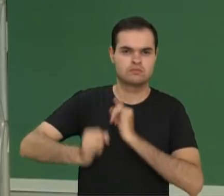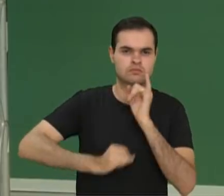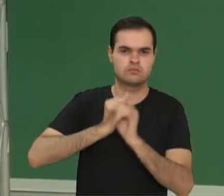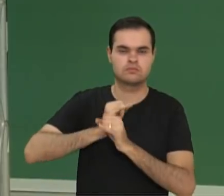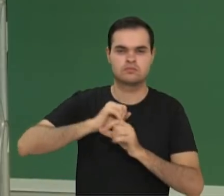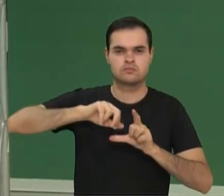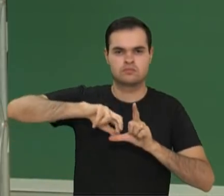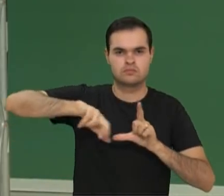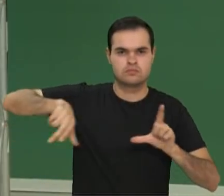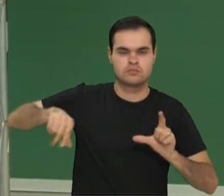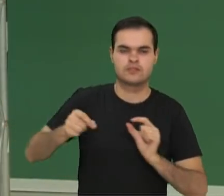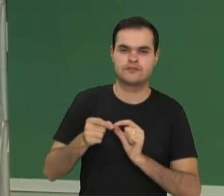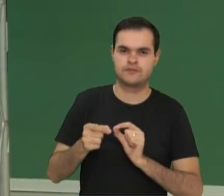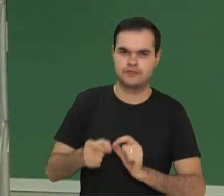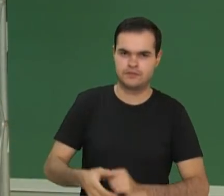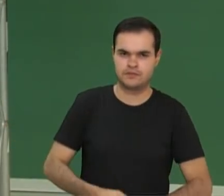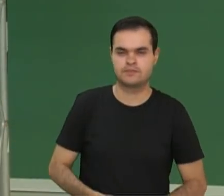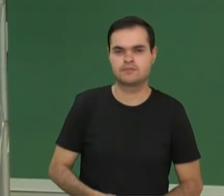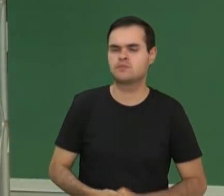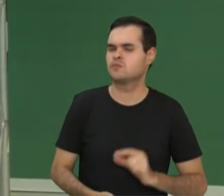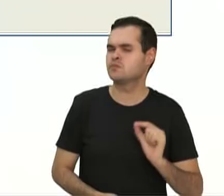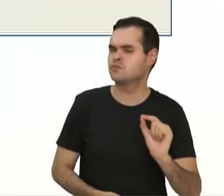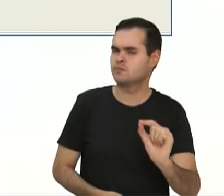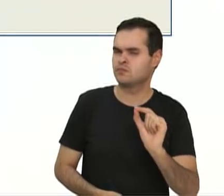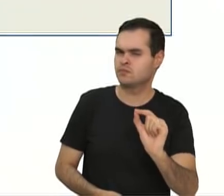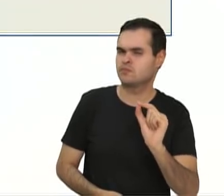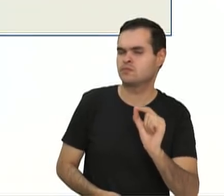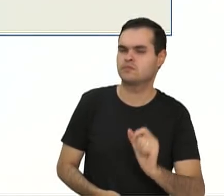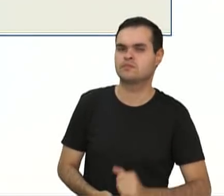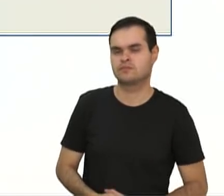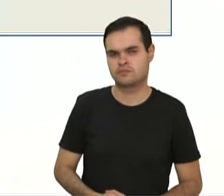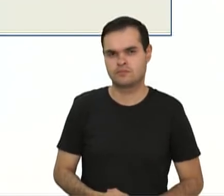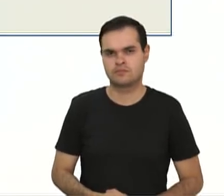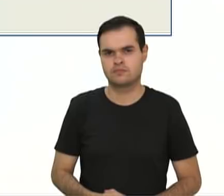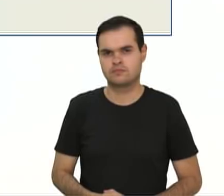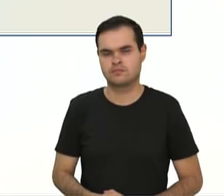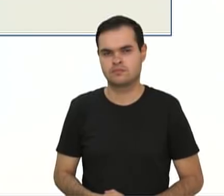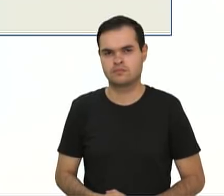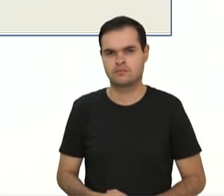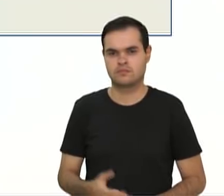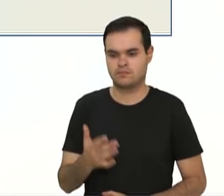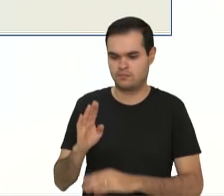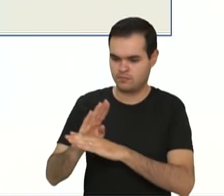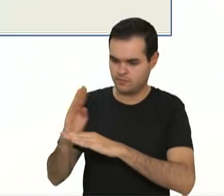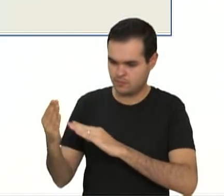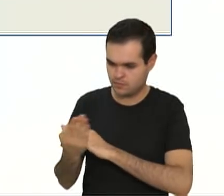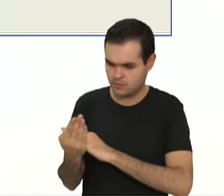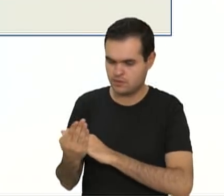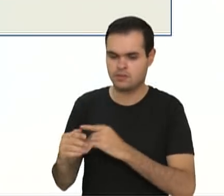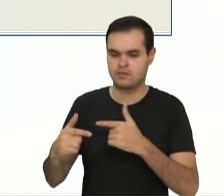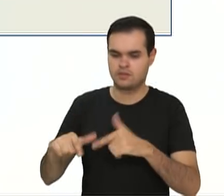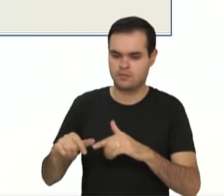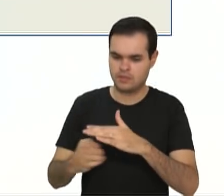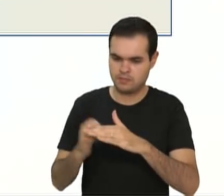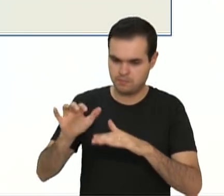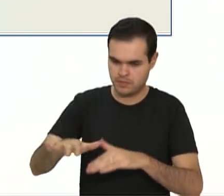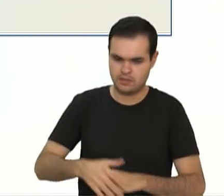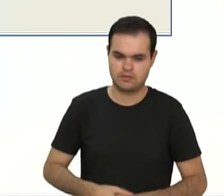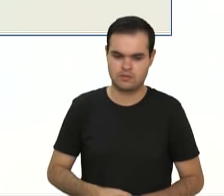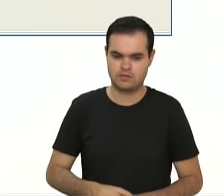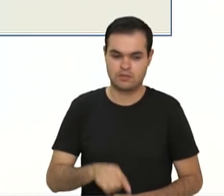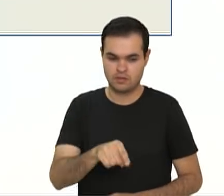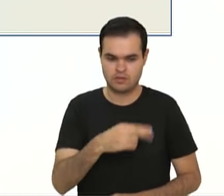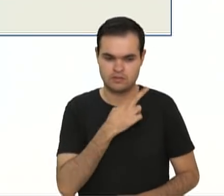mídias sociais fazem. O que são essas ações? Quem vive naquele bairro, trabalha naquela empresa, come